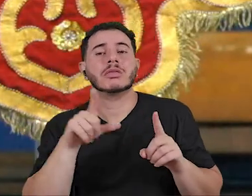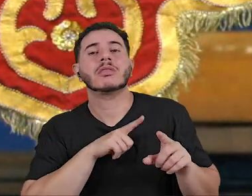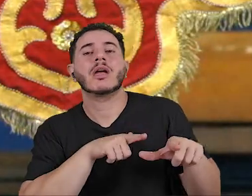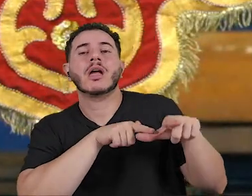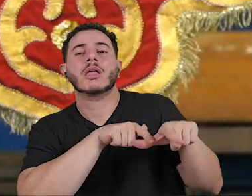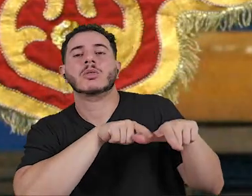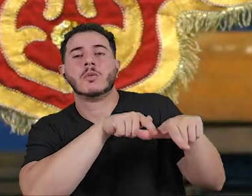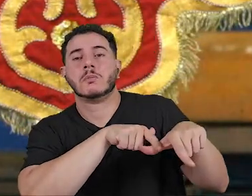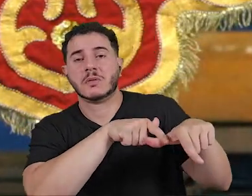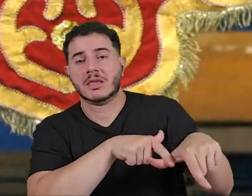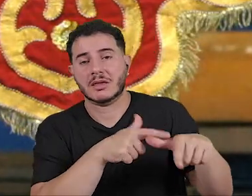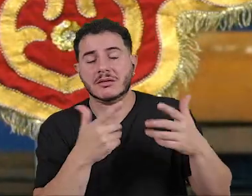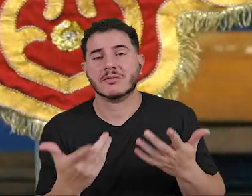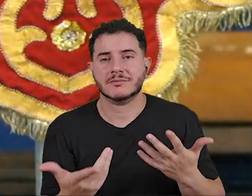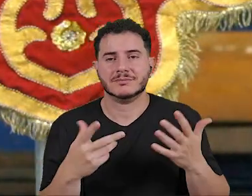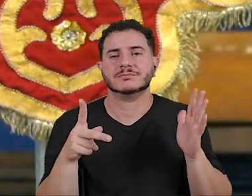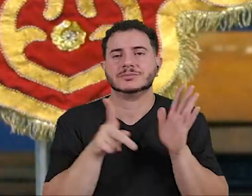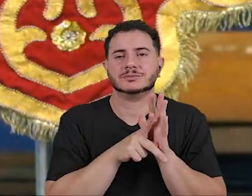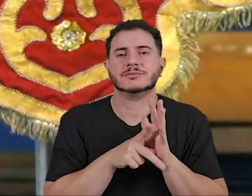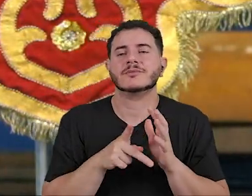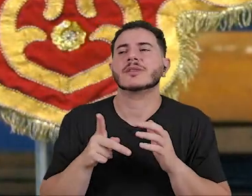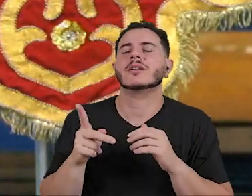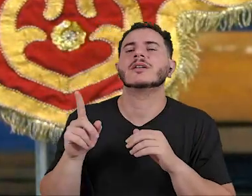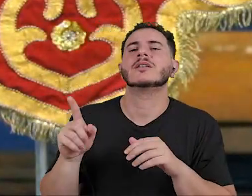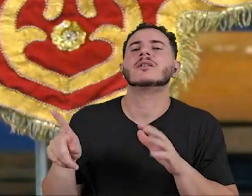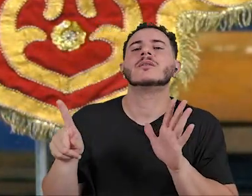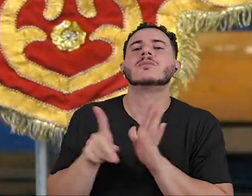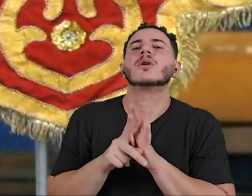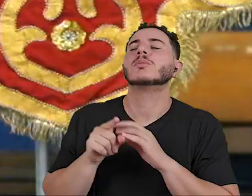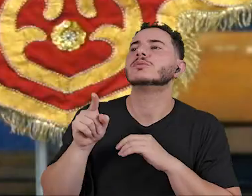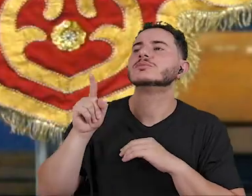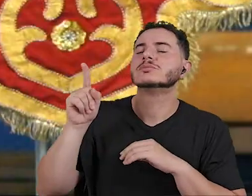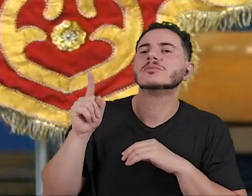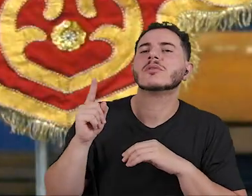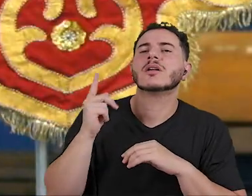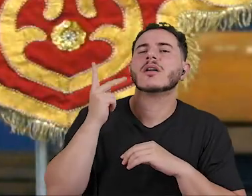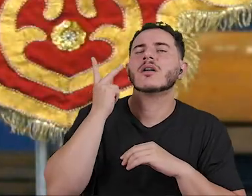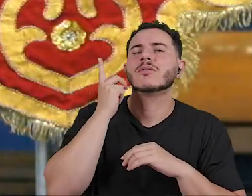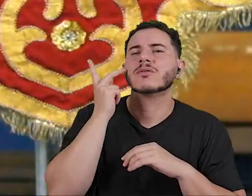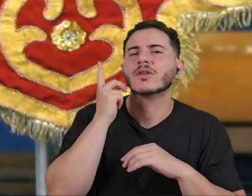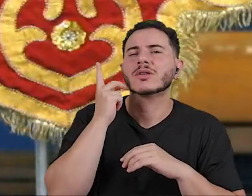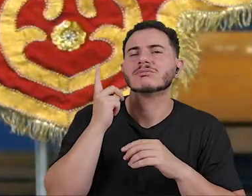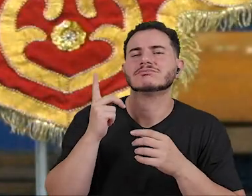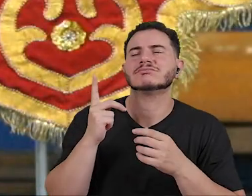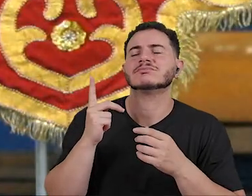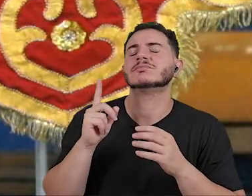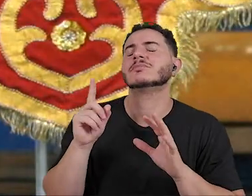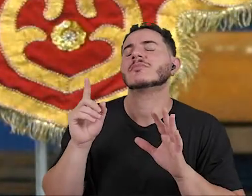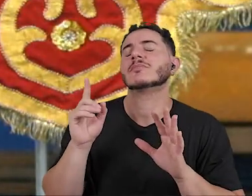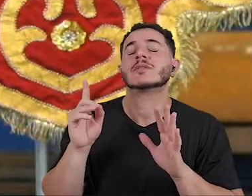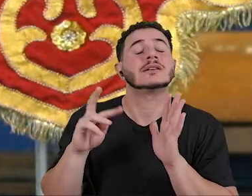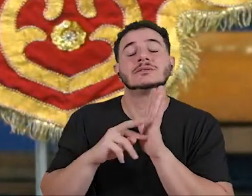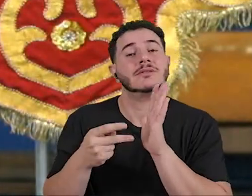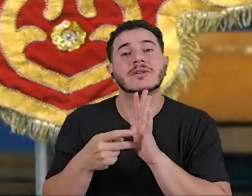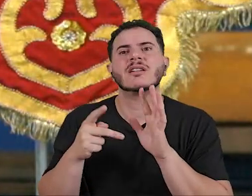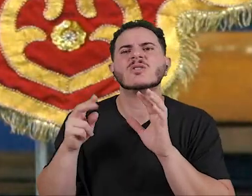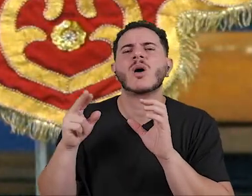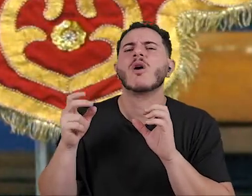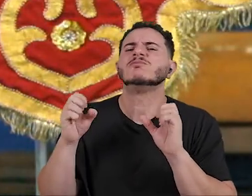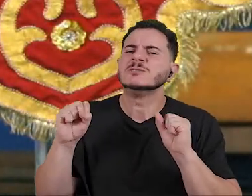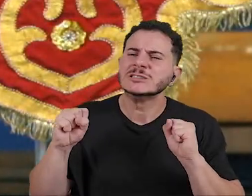em relação aos nagôs, né? Mas, enfim, é muita coisa que se aprofunda, senão vai virar uma palestra de histórias.